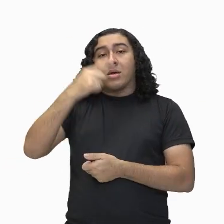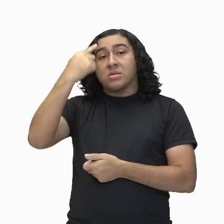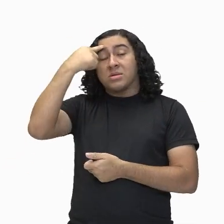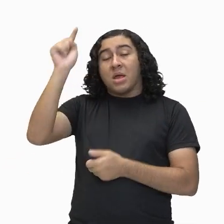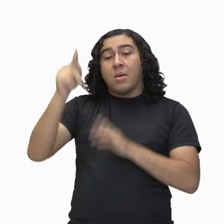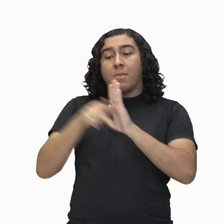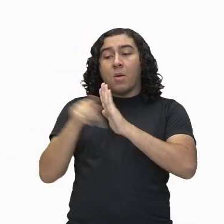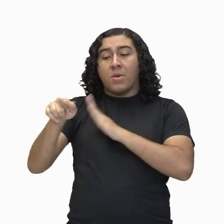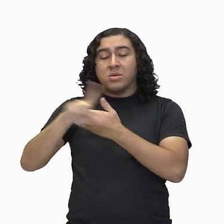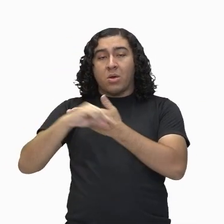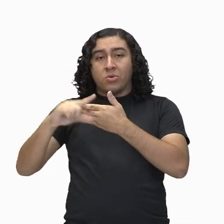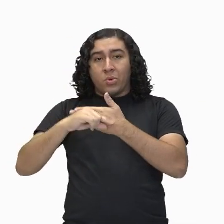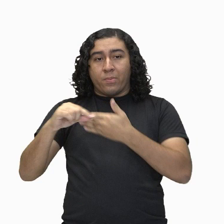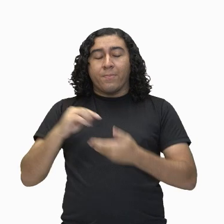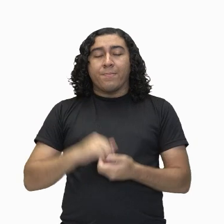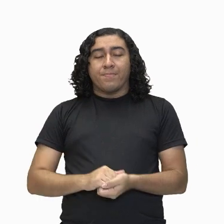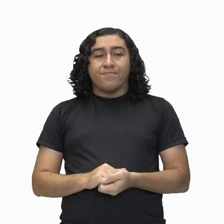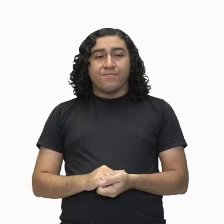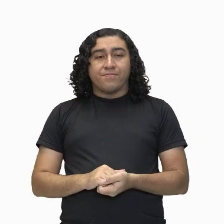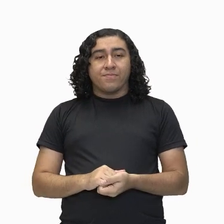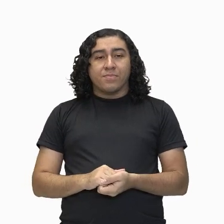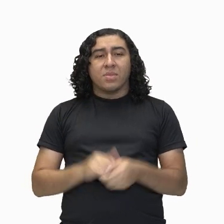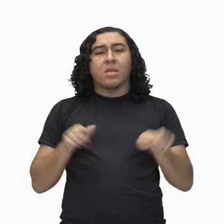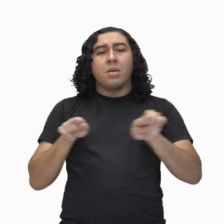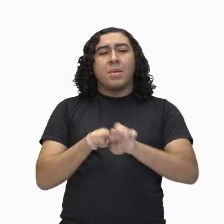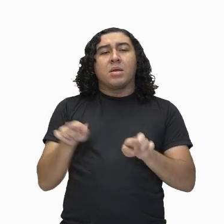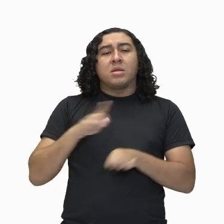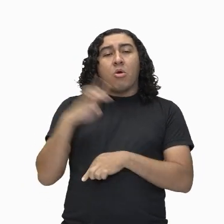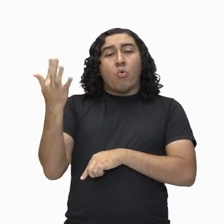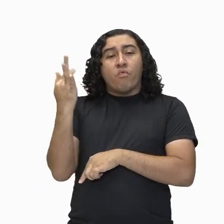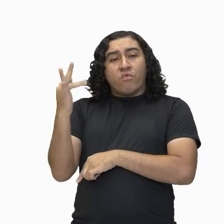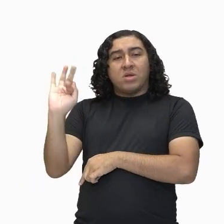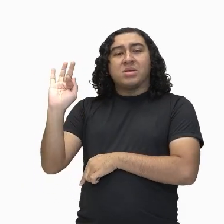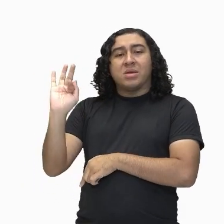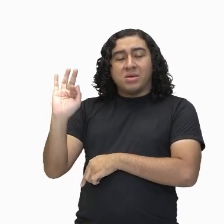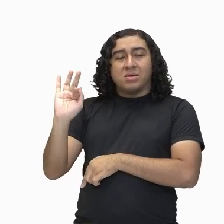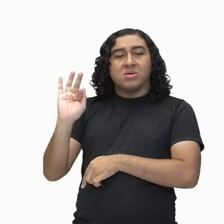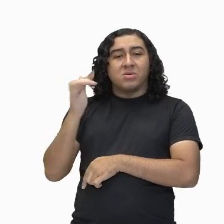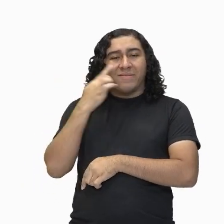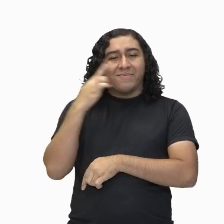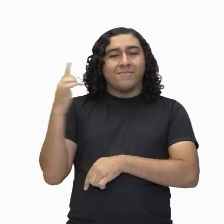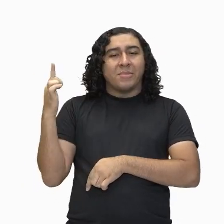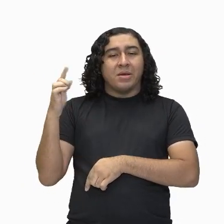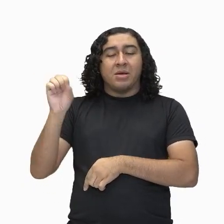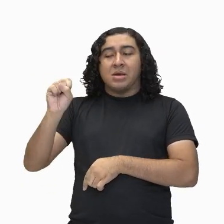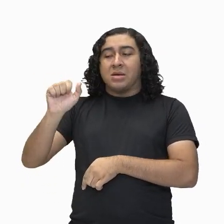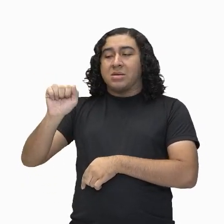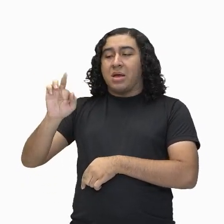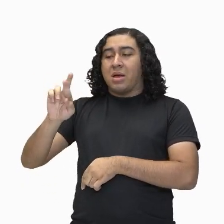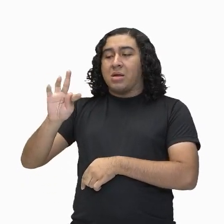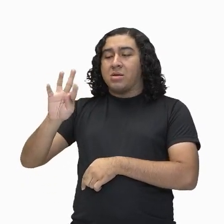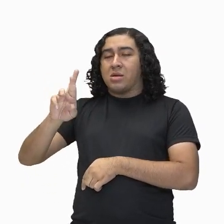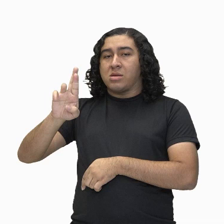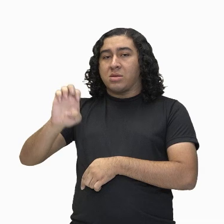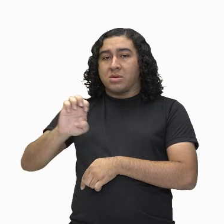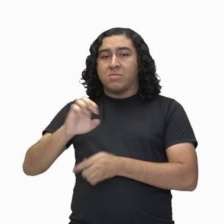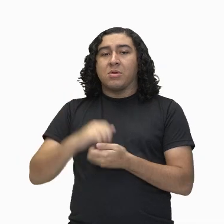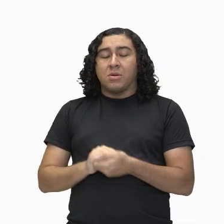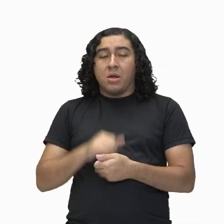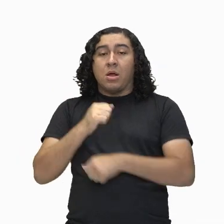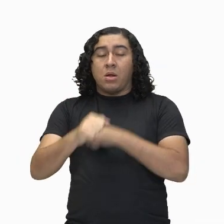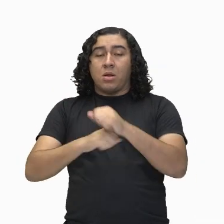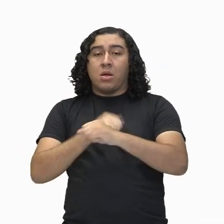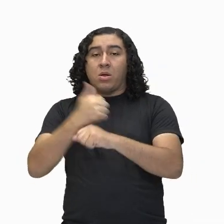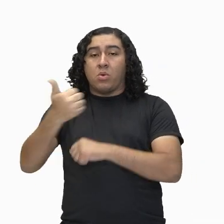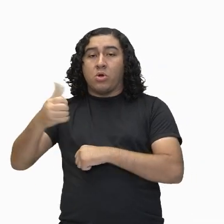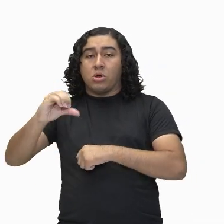Martin Heidegger. E aí nós temos o francês, né? Jean-Paul Sartre, 1905 a